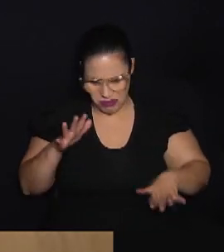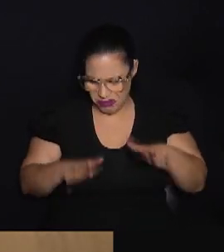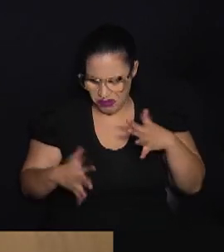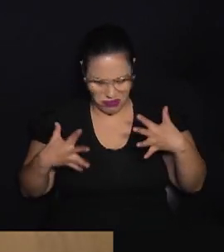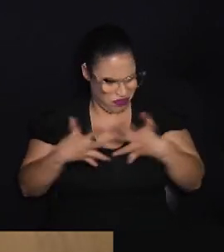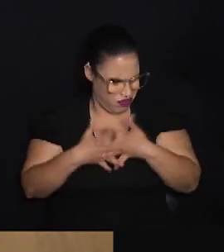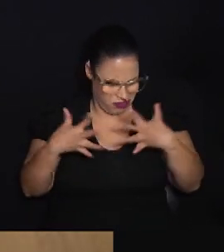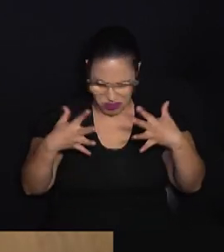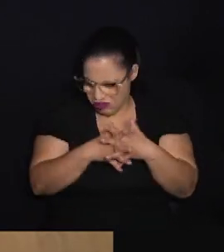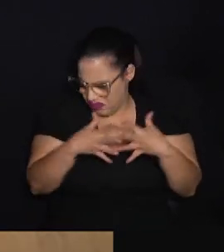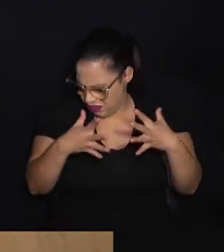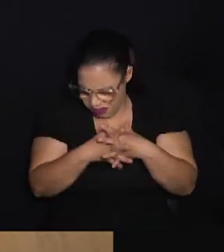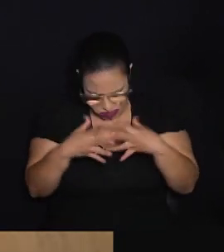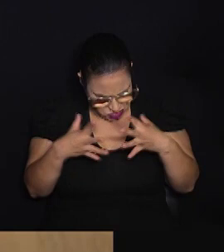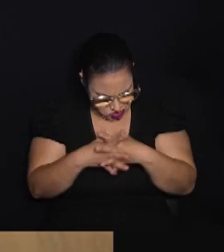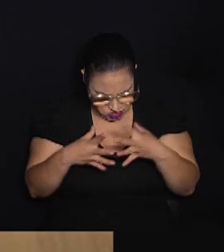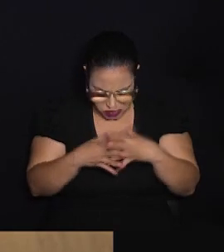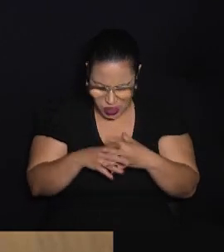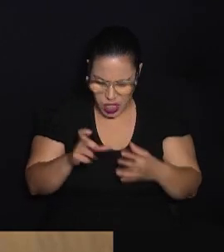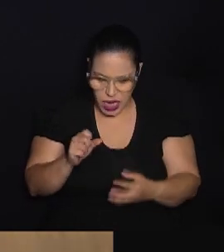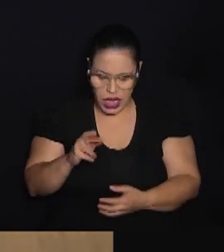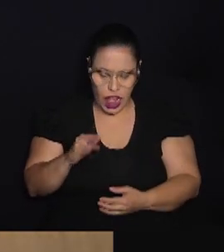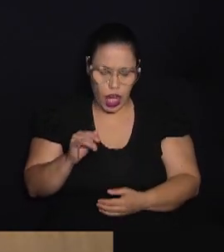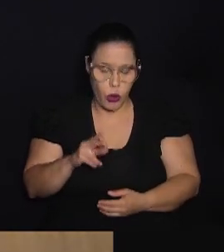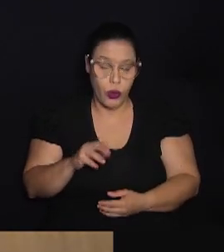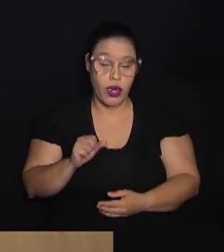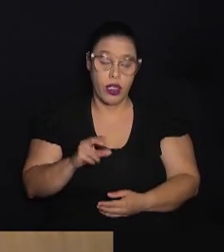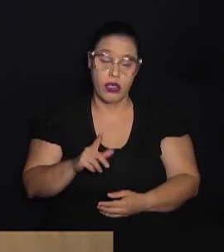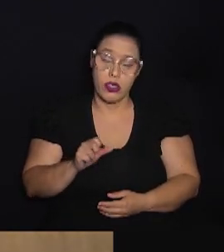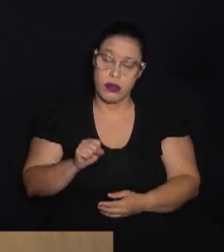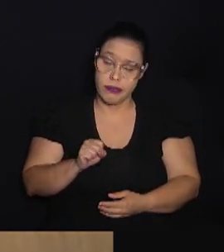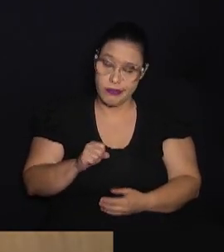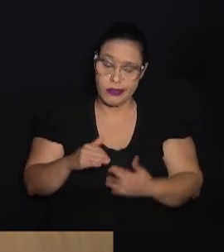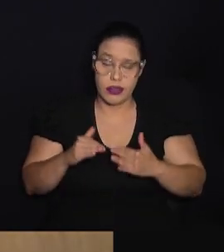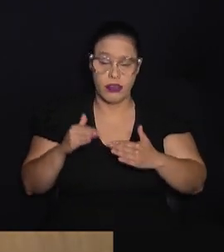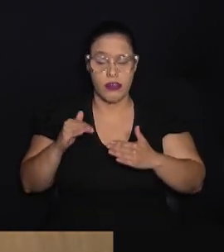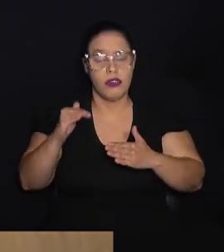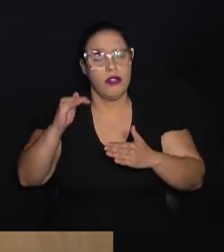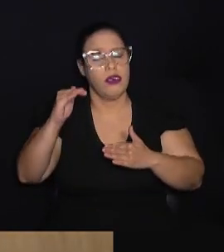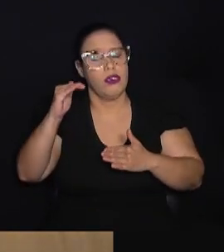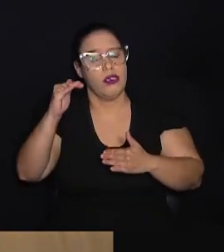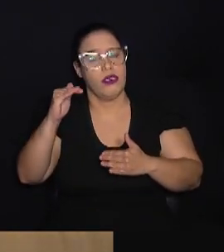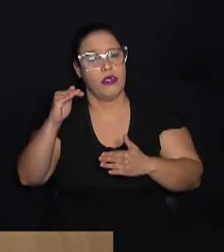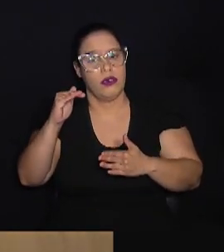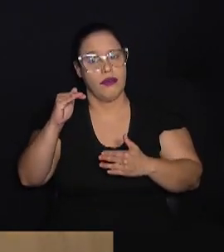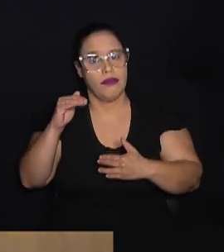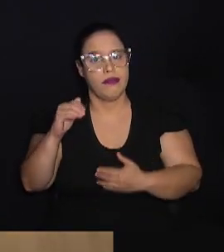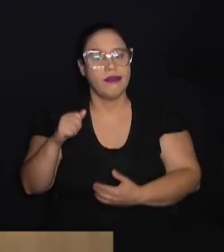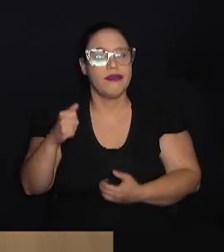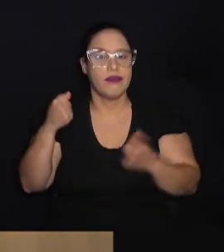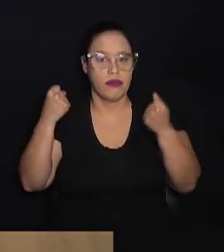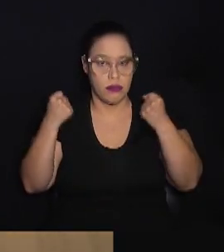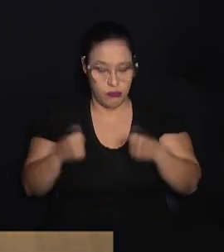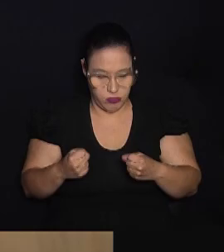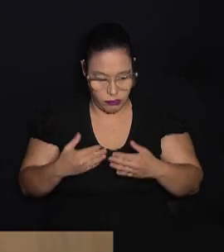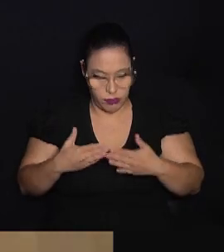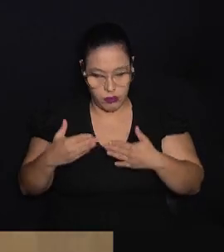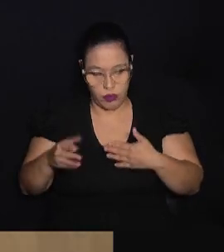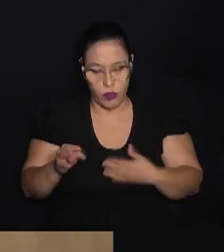desorganizado da célula. Então, se você está estimulada a crescer, isso pode levar ao desenvolvimento do